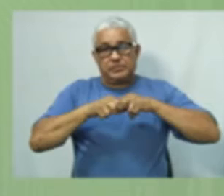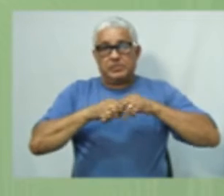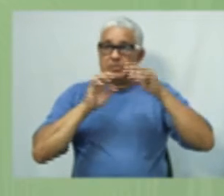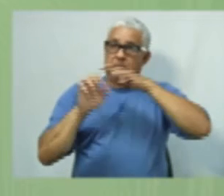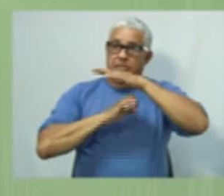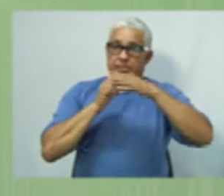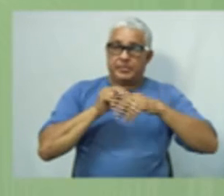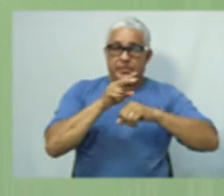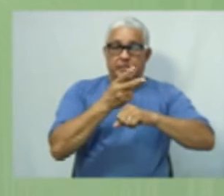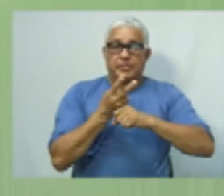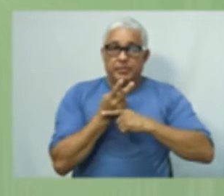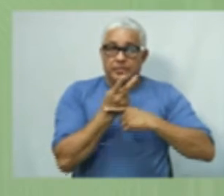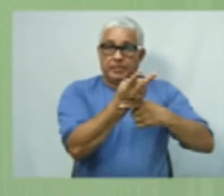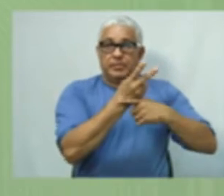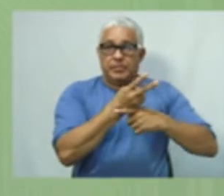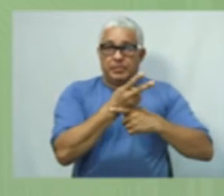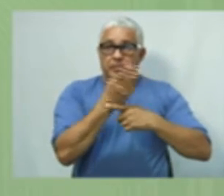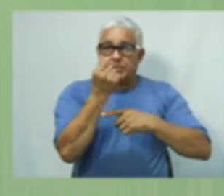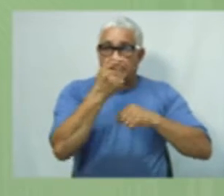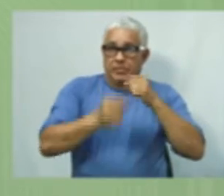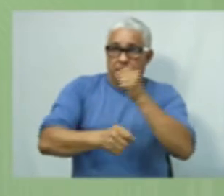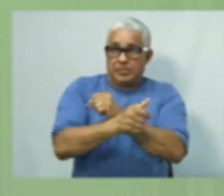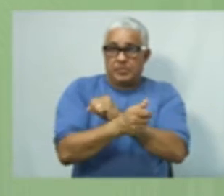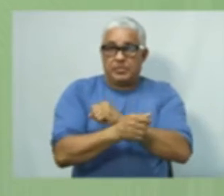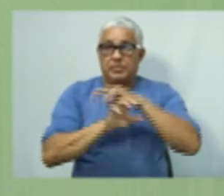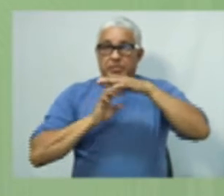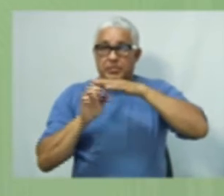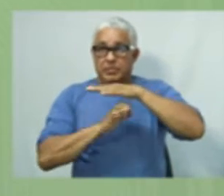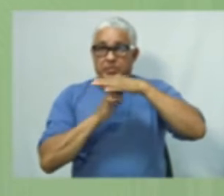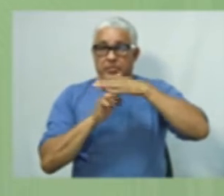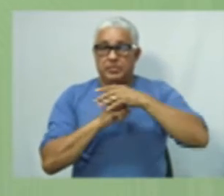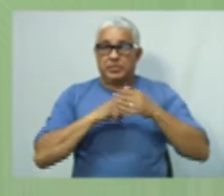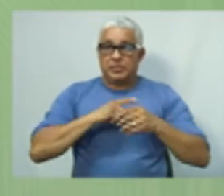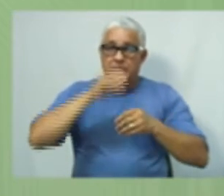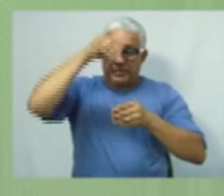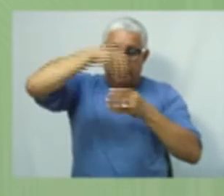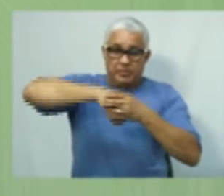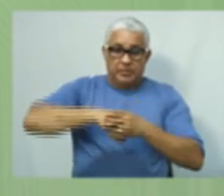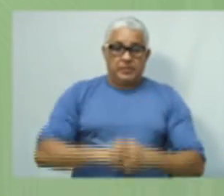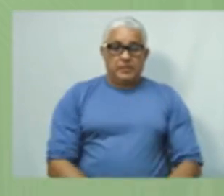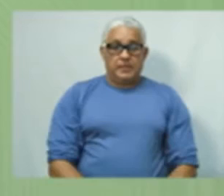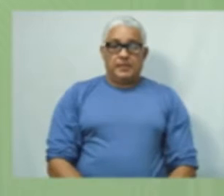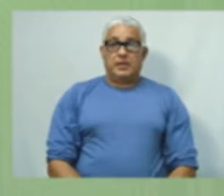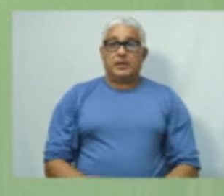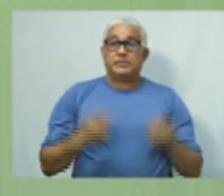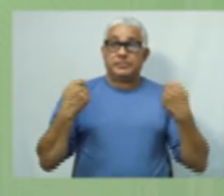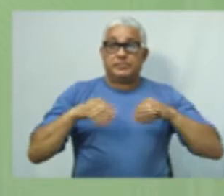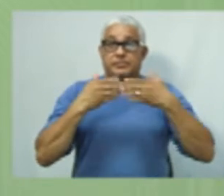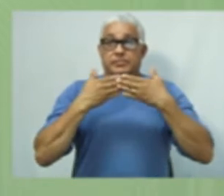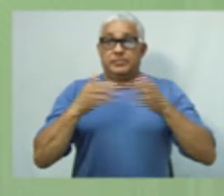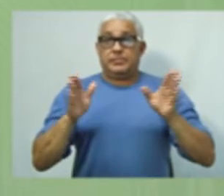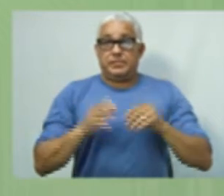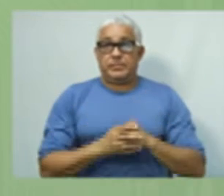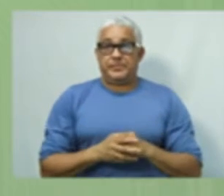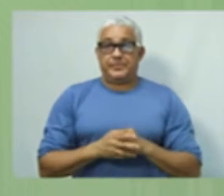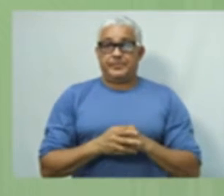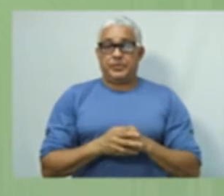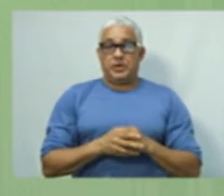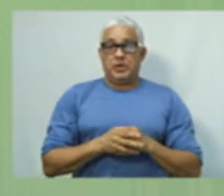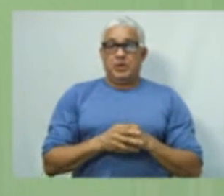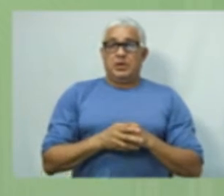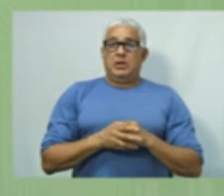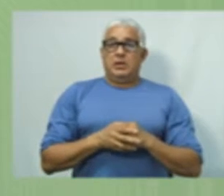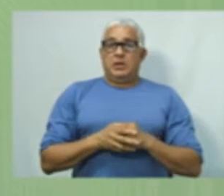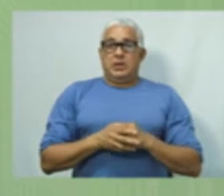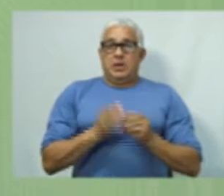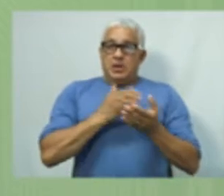buscar o financiamento. Quando a empresa é constituída, né? Então, eu preciso abrir, eu estou ali ainda na fase de